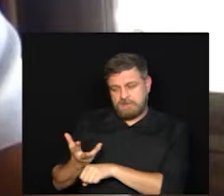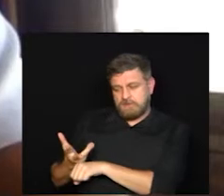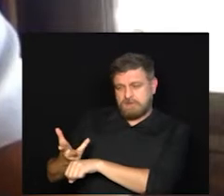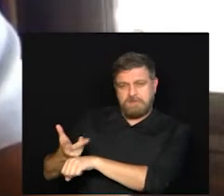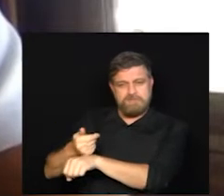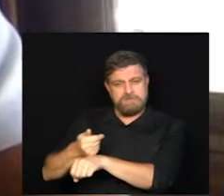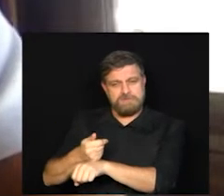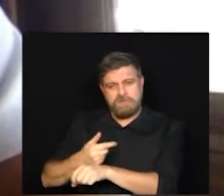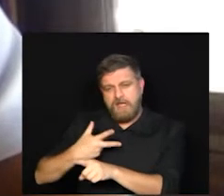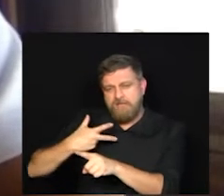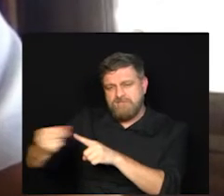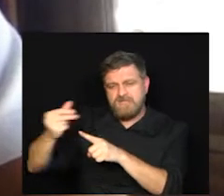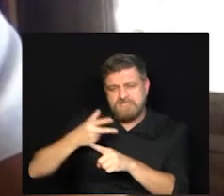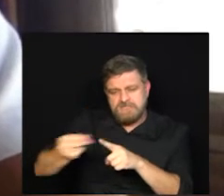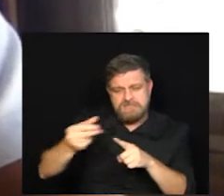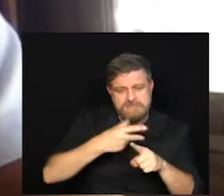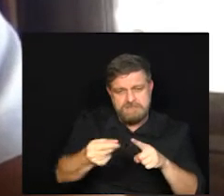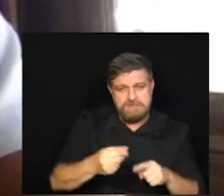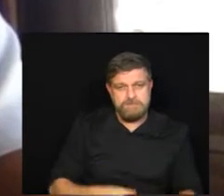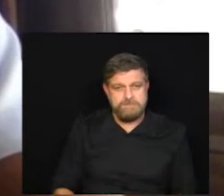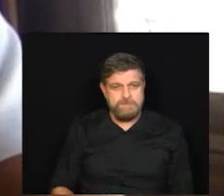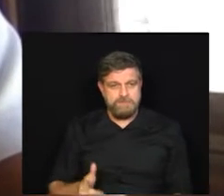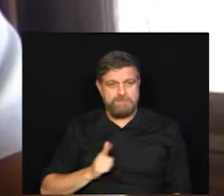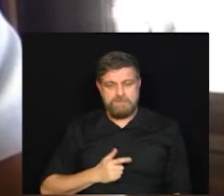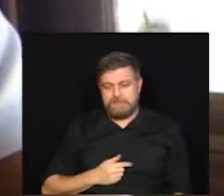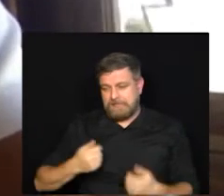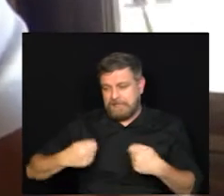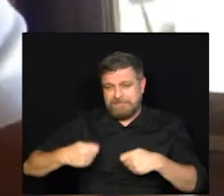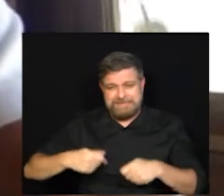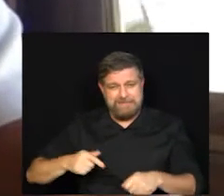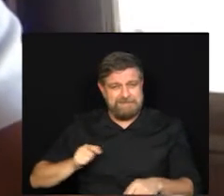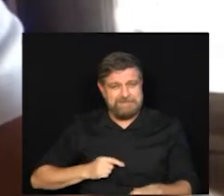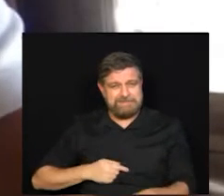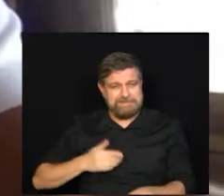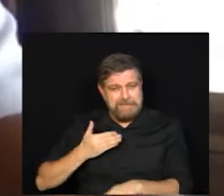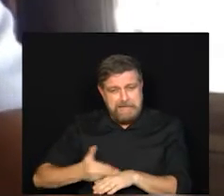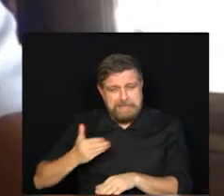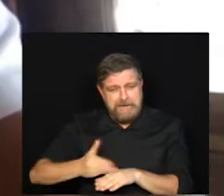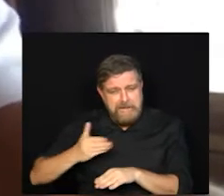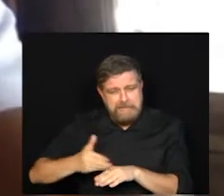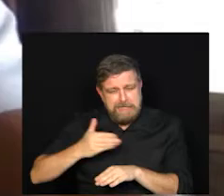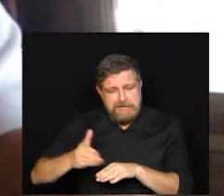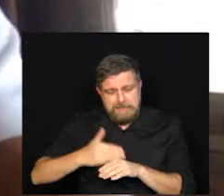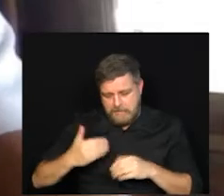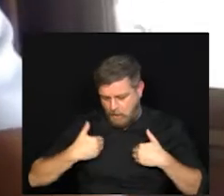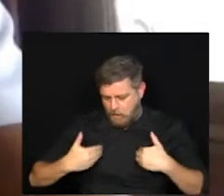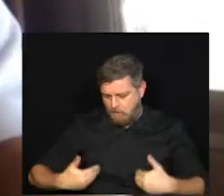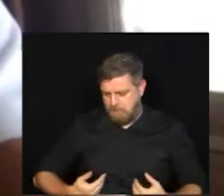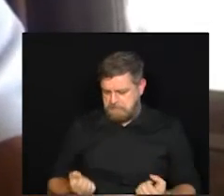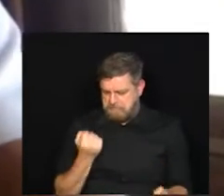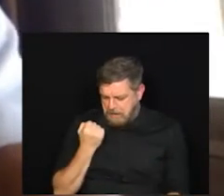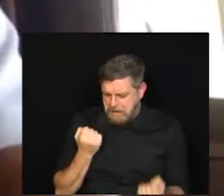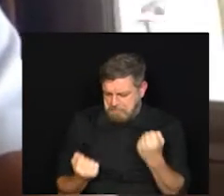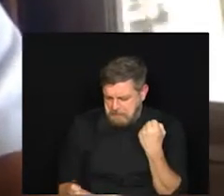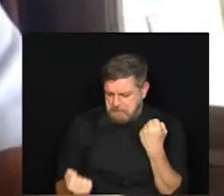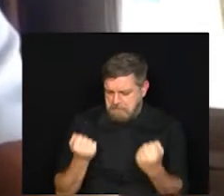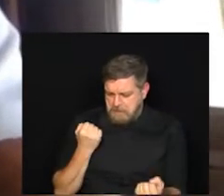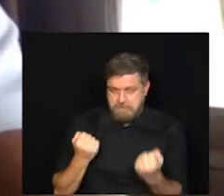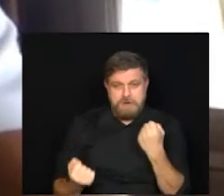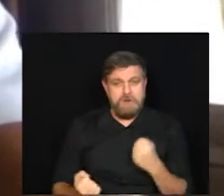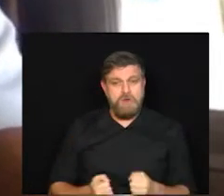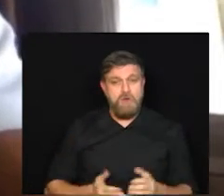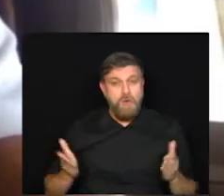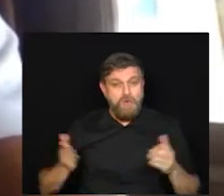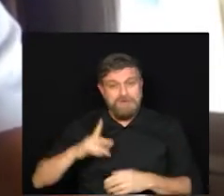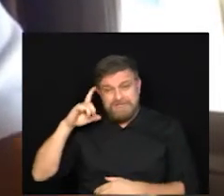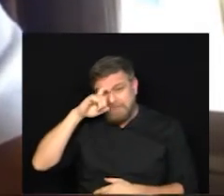né, vencia os eventos e não precisava tanto desse negócio de se dedicar a preparo físico, academia. Hoje em dia é muito